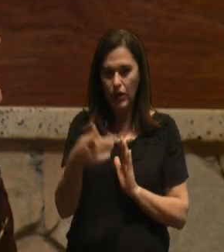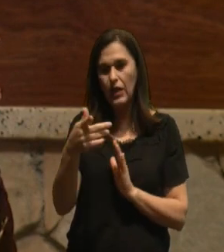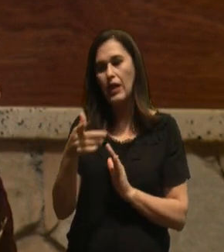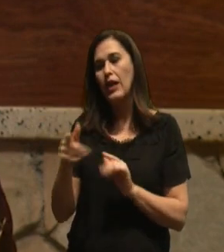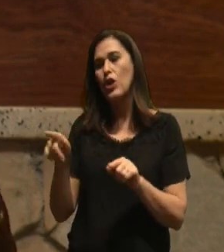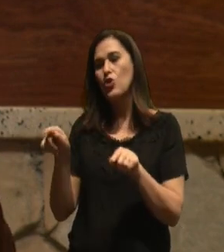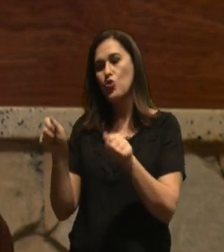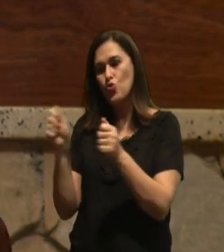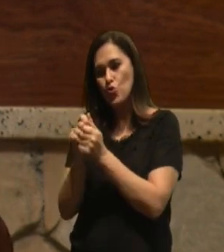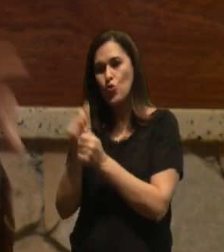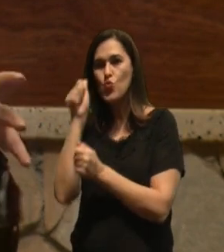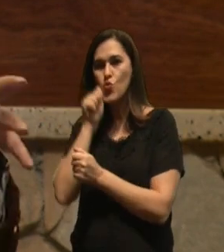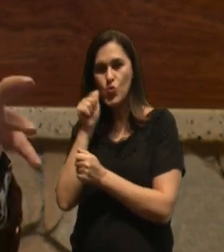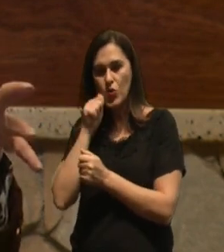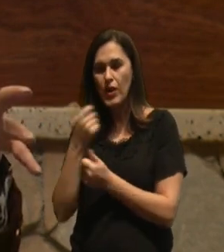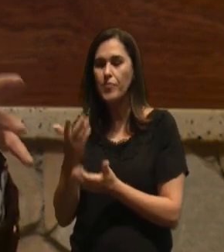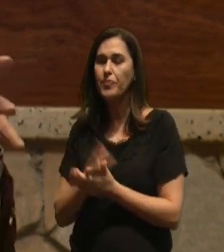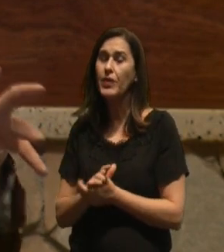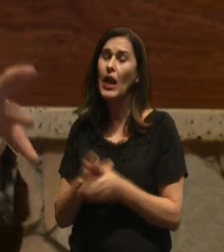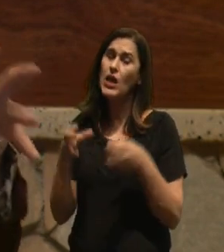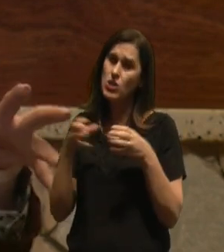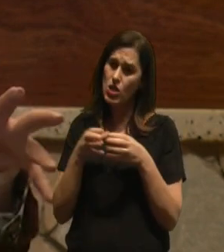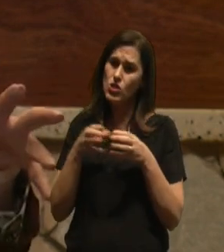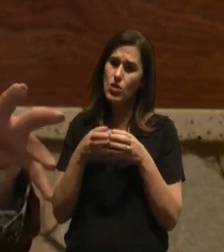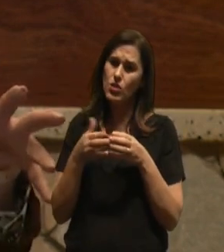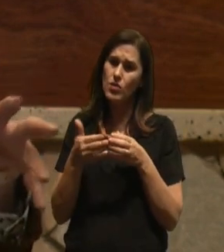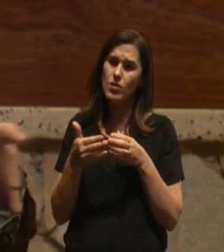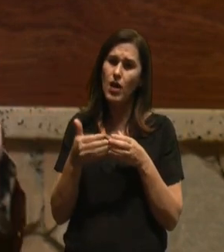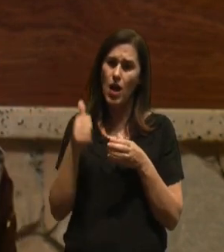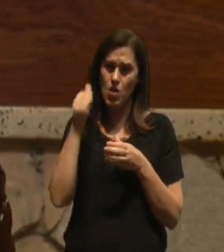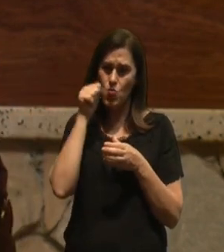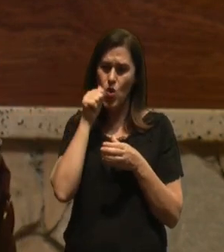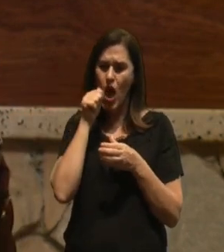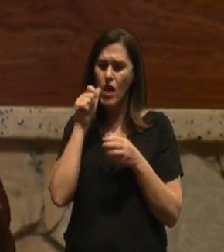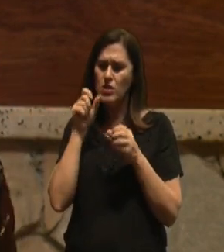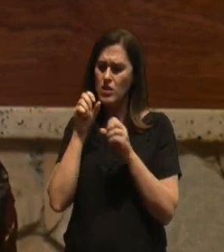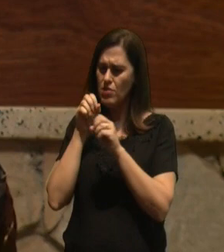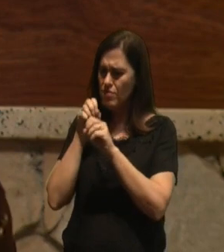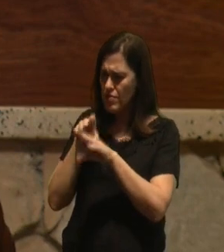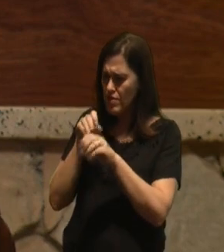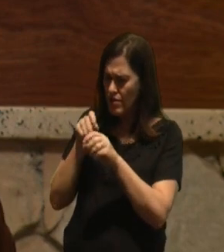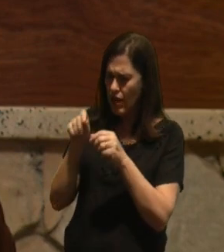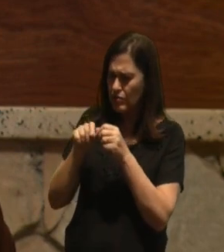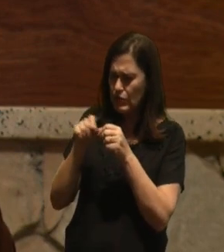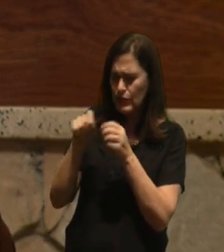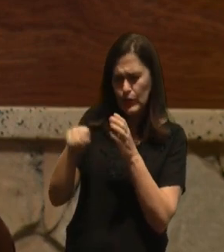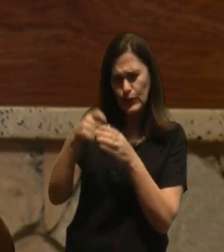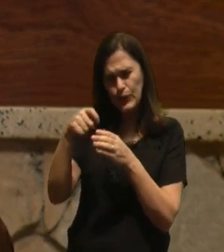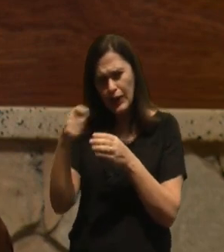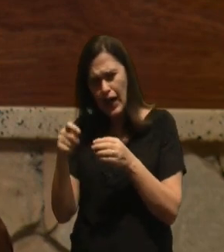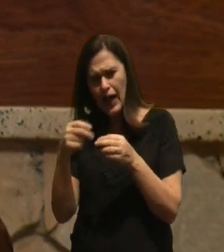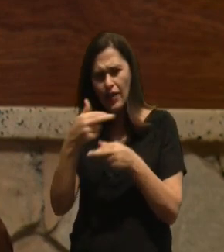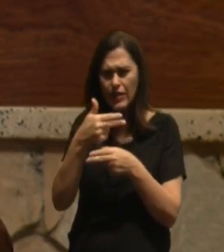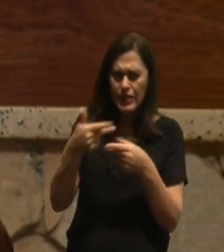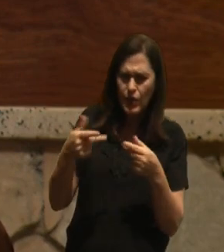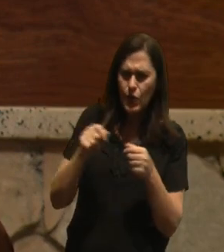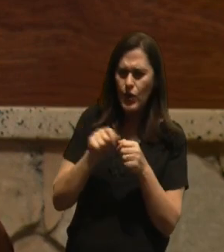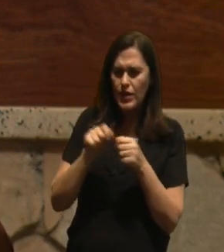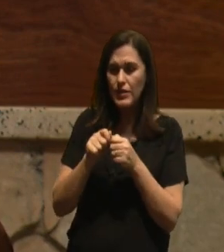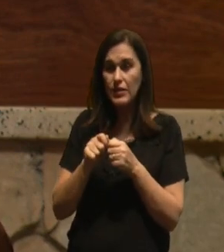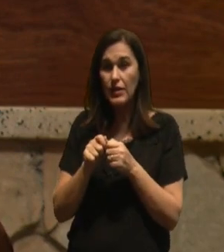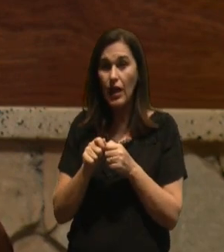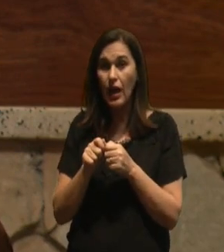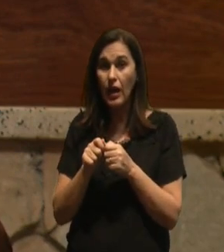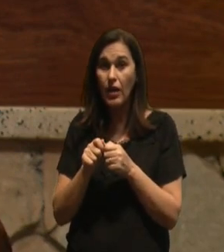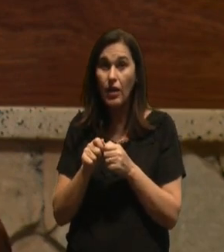irmãs do artesanato. Então, nós já tínhamos esse grupo de artesãs. E, quando surgiu a necessidade, que começou a escassez